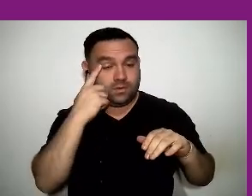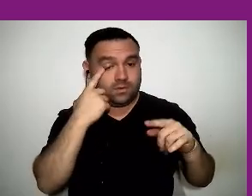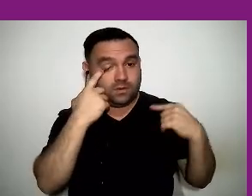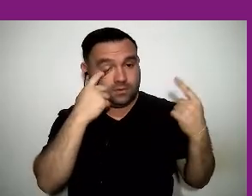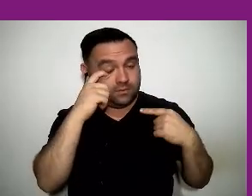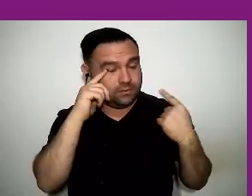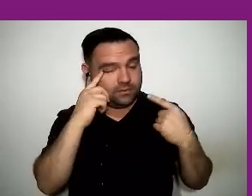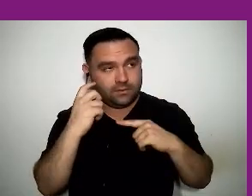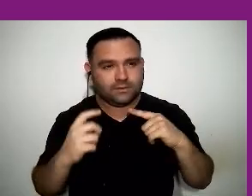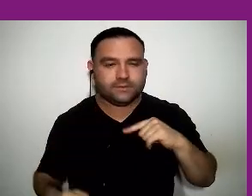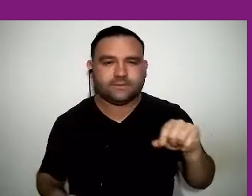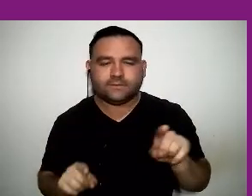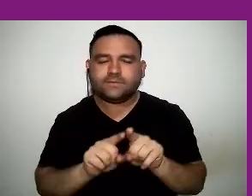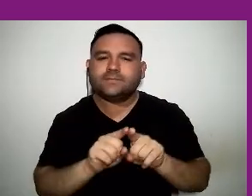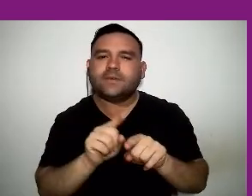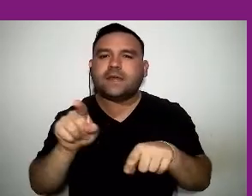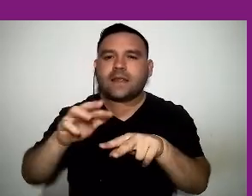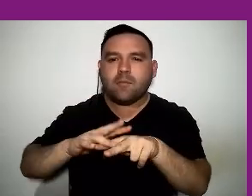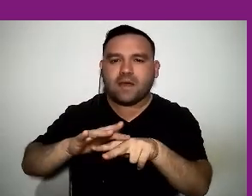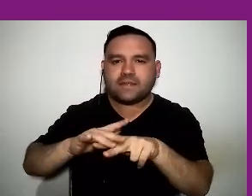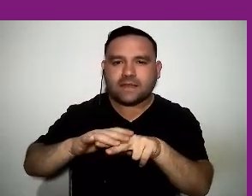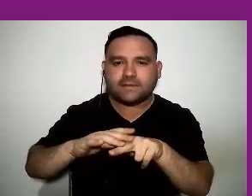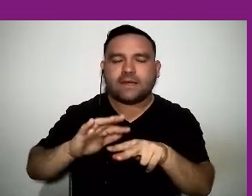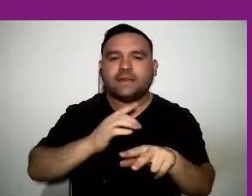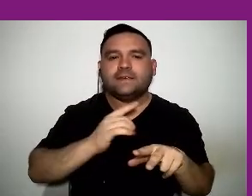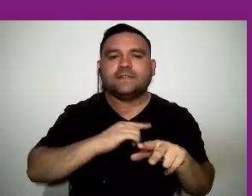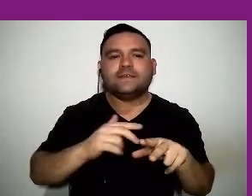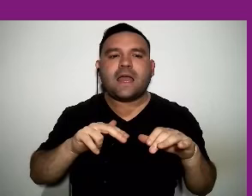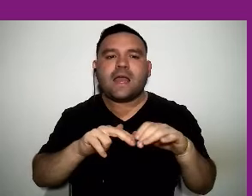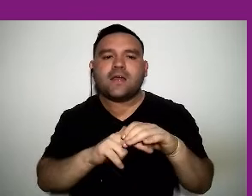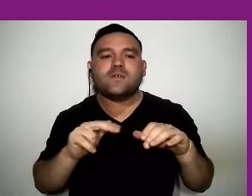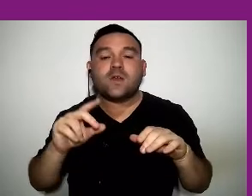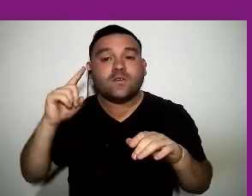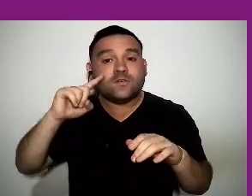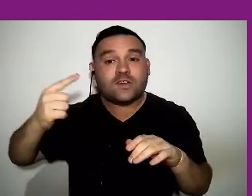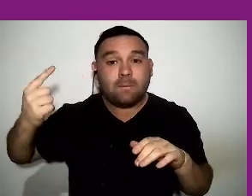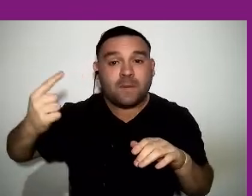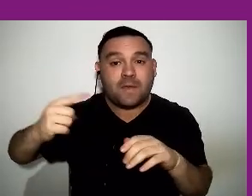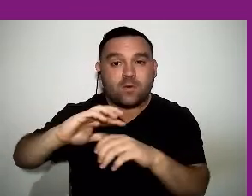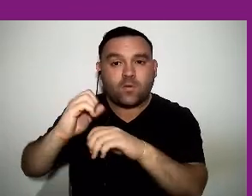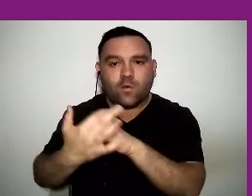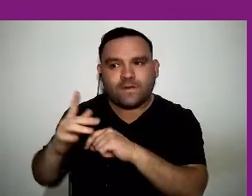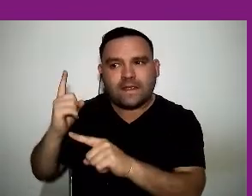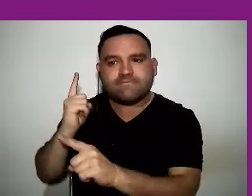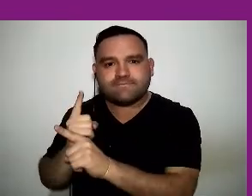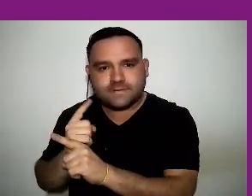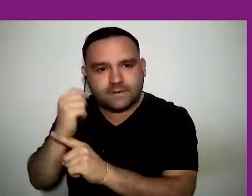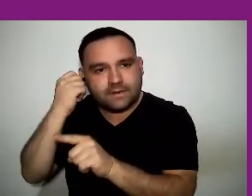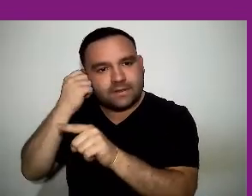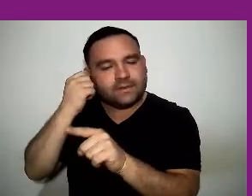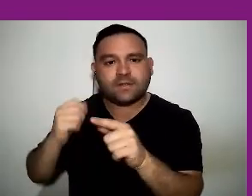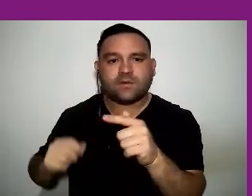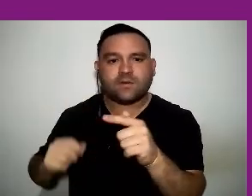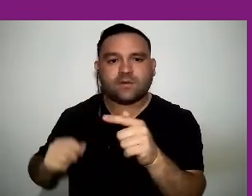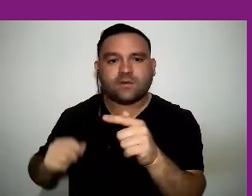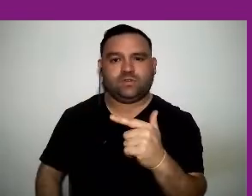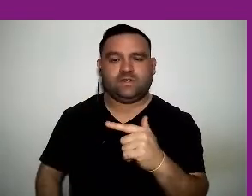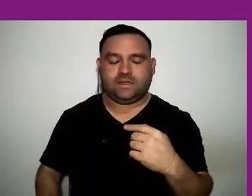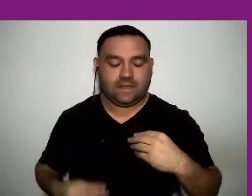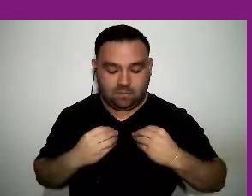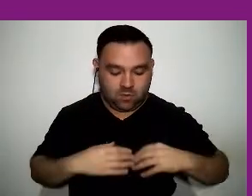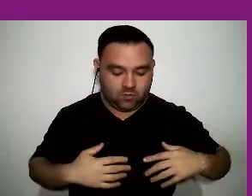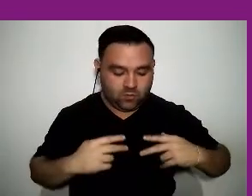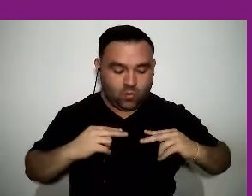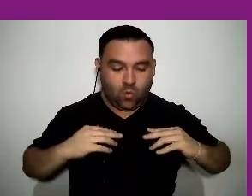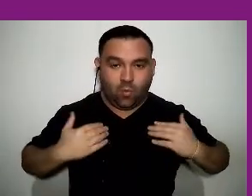a sorte de pegar um paciente que fizeram uma tomografia no primeiro dia da Covid-19, ele ainda não tinha acometimento pulmonar,